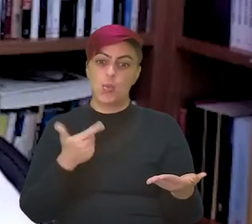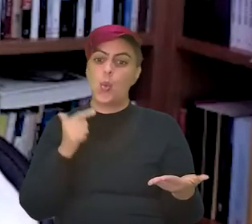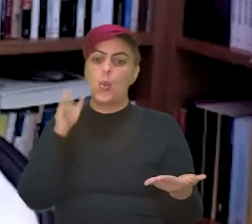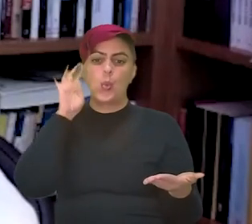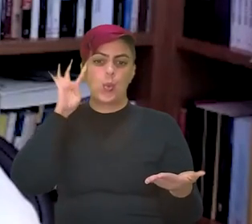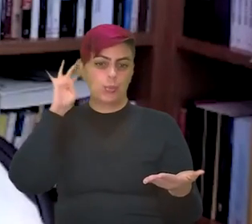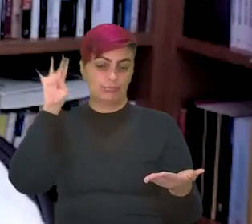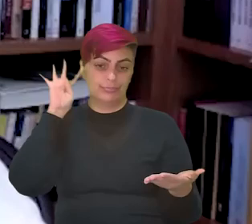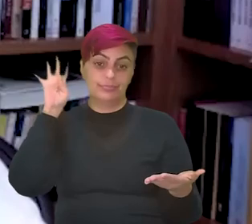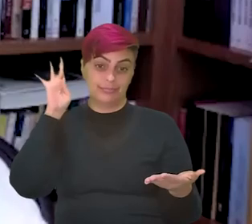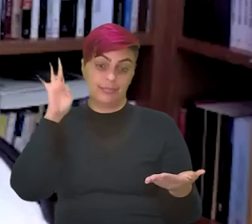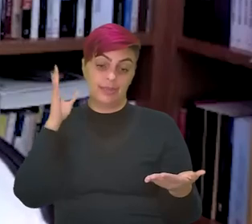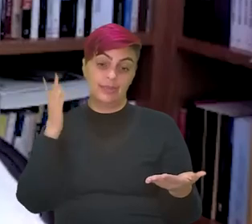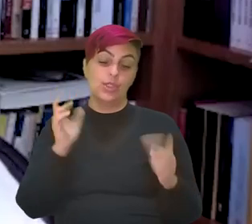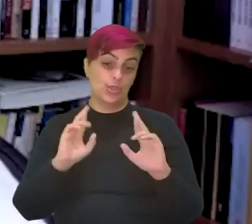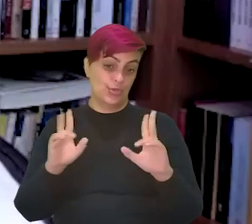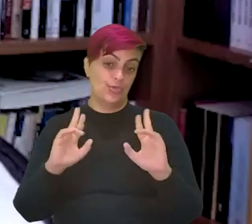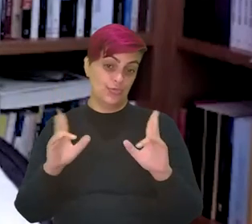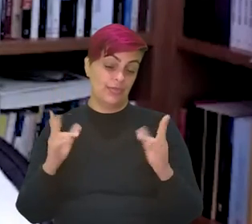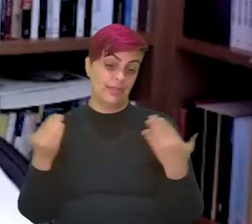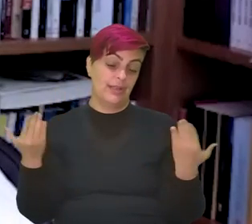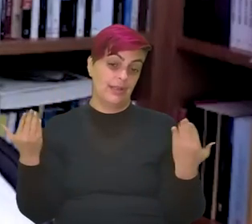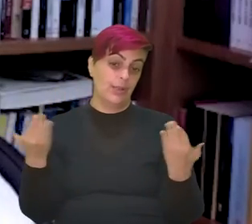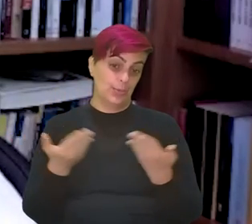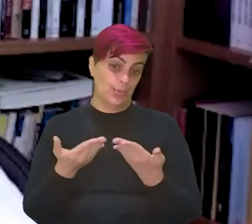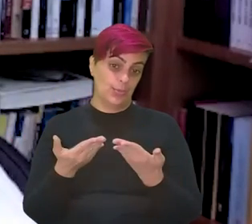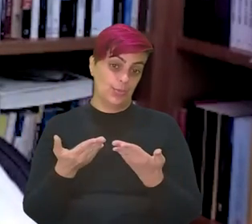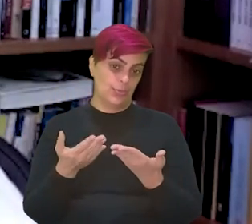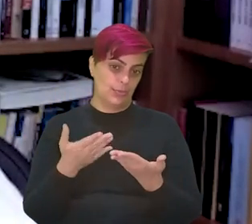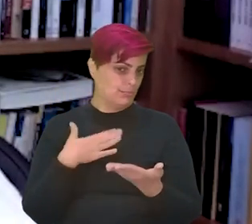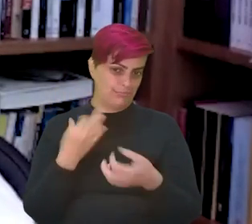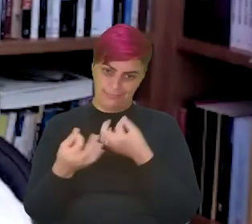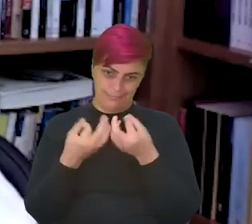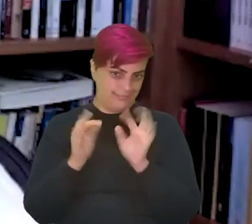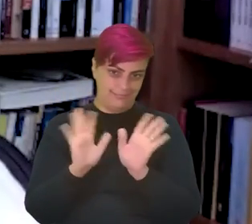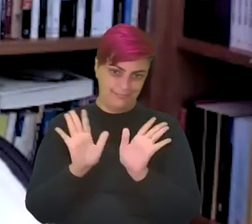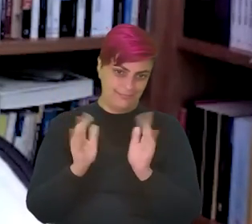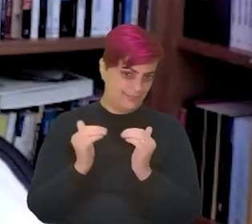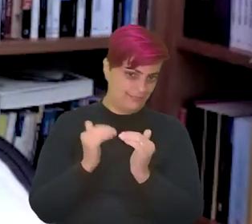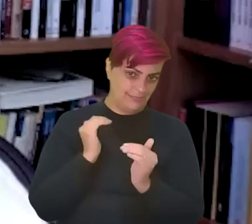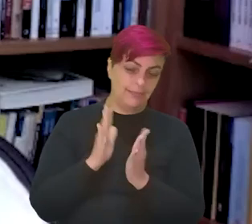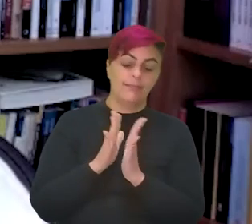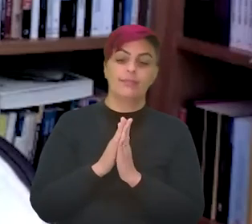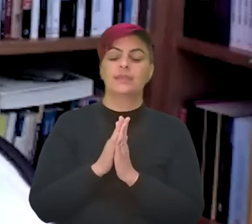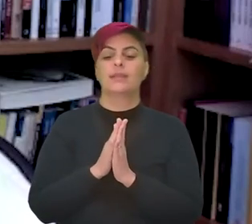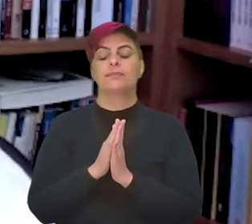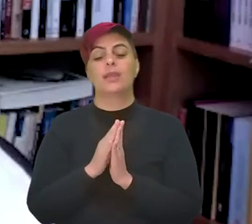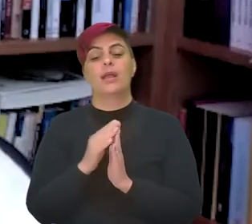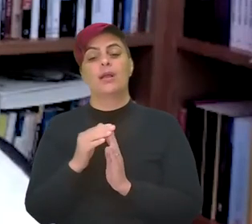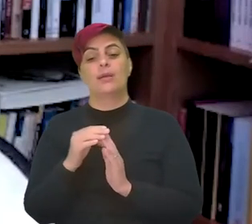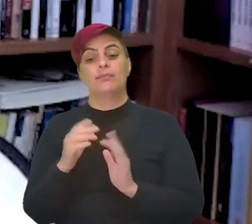caminhos teóricos, o que hoje, enfim, não é minha opinião. O resultado é